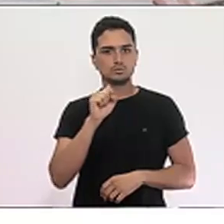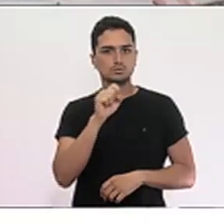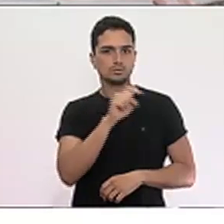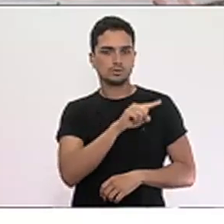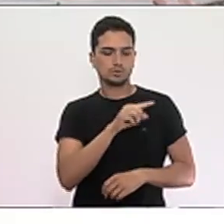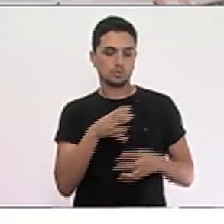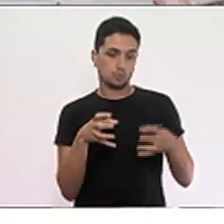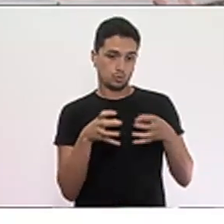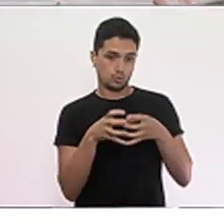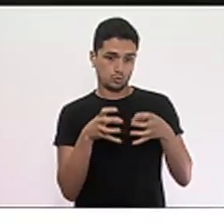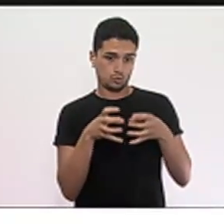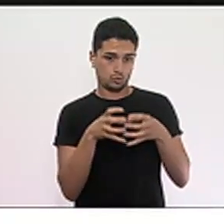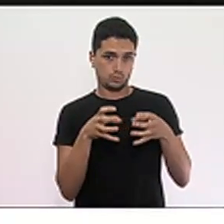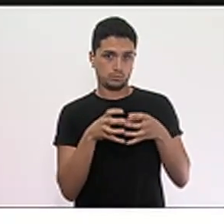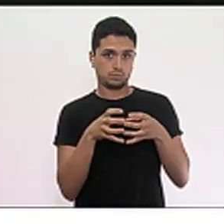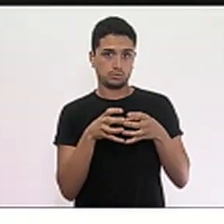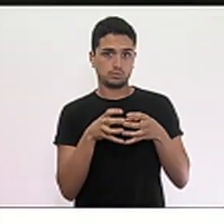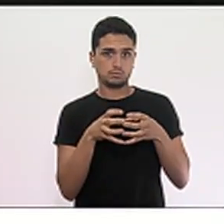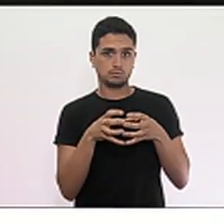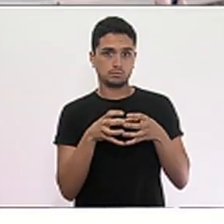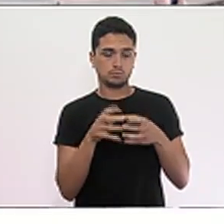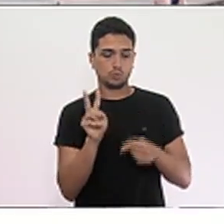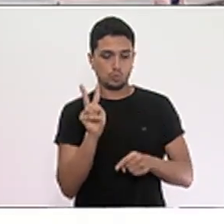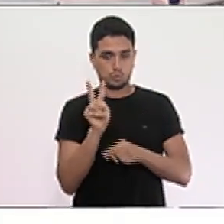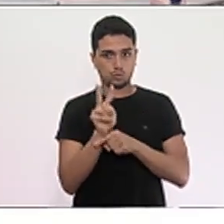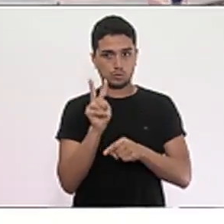Saneamento Ambiental da LERJ.